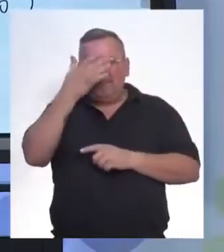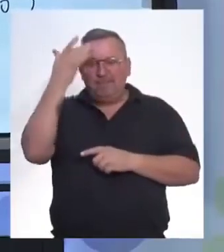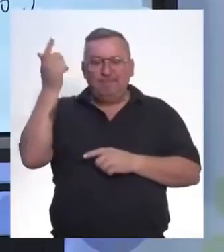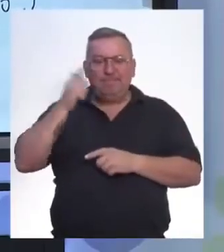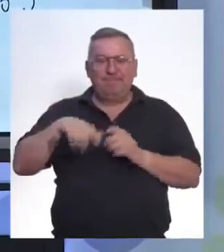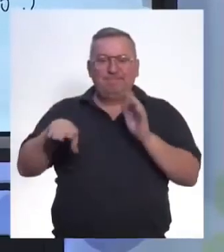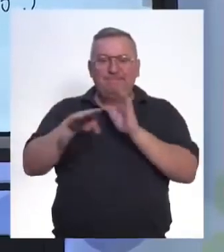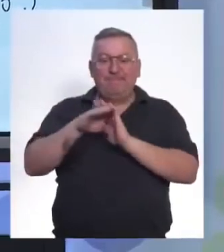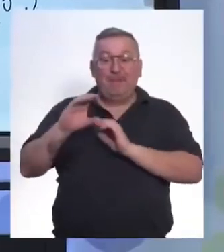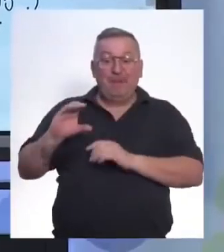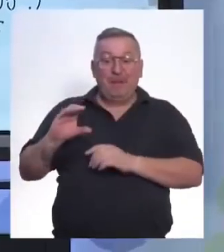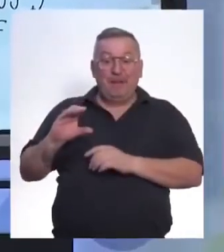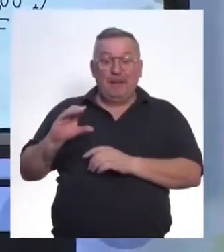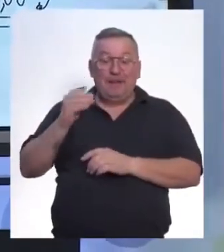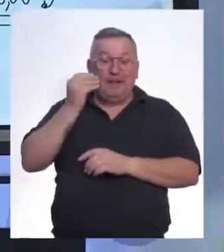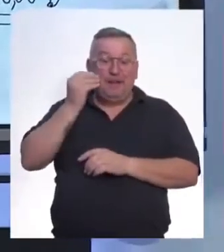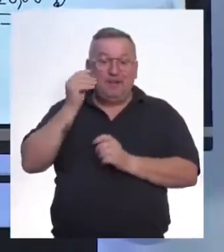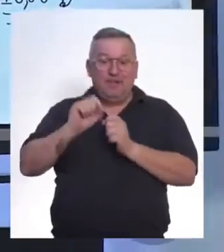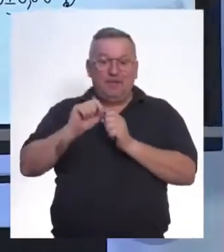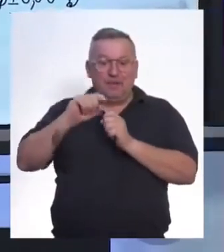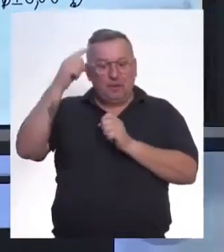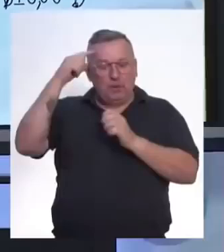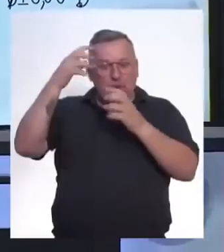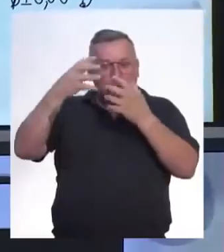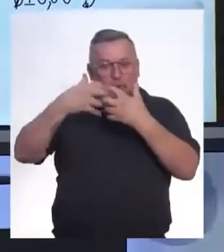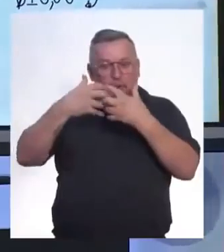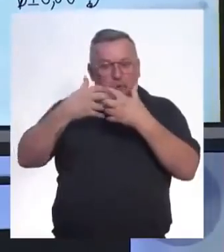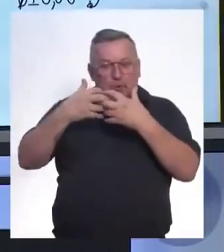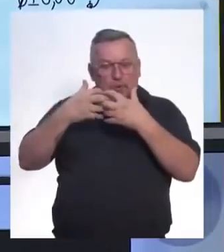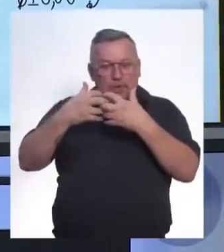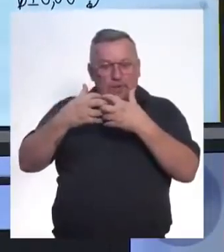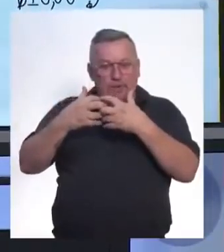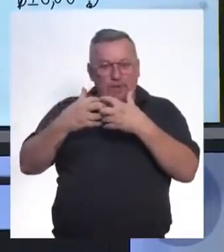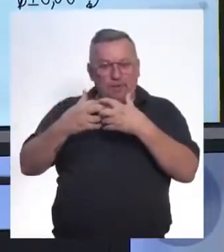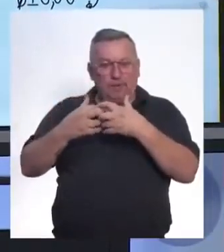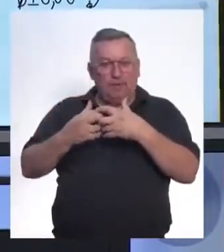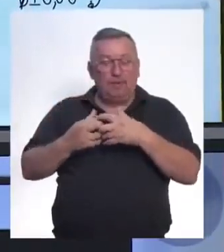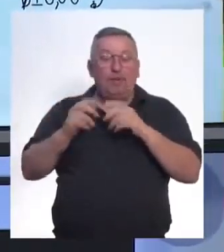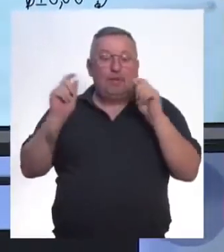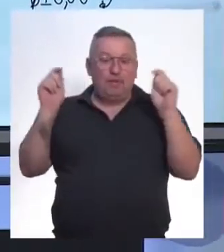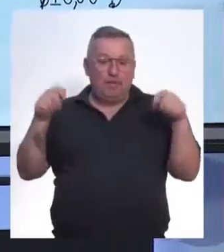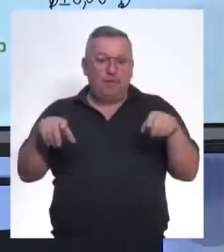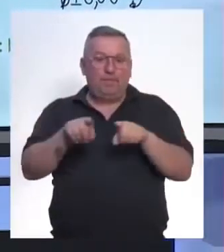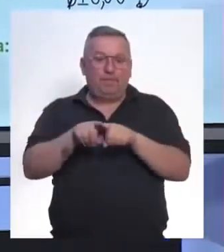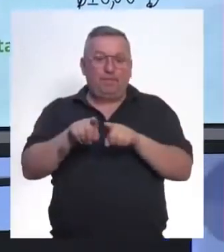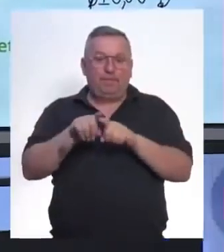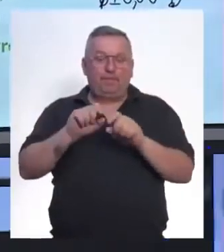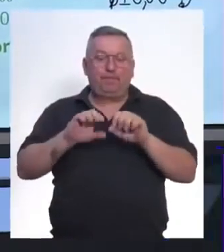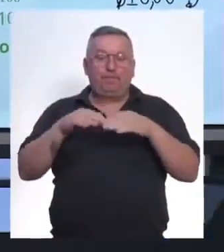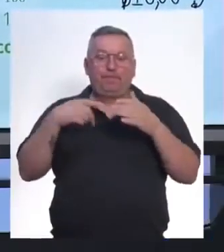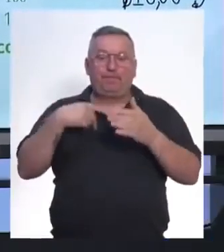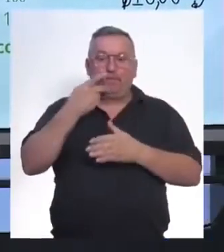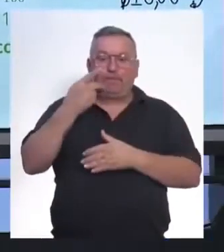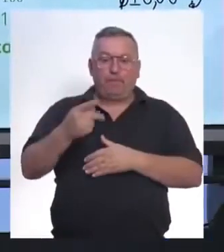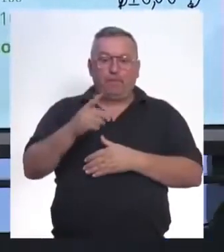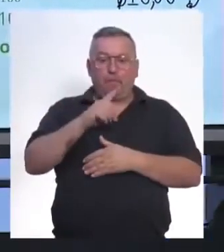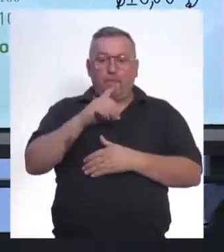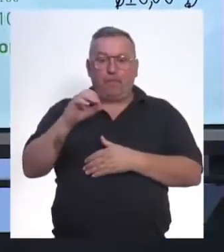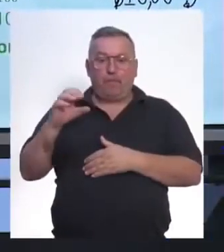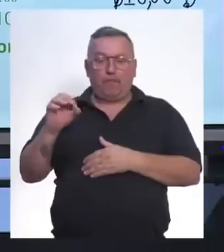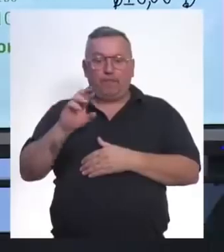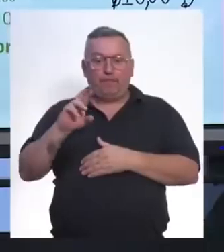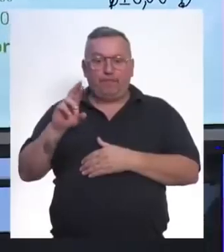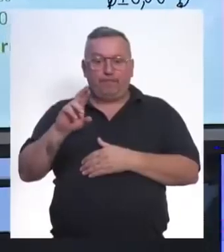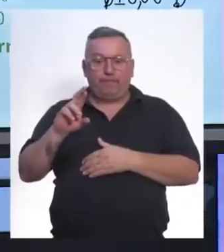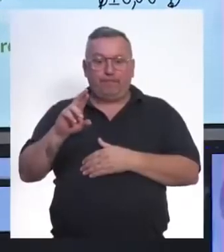aí na alternativa C tentou fazer esse cálculo mental. Tá? Pode ser Então, isso, tem sim. problema. Quando a gente fala em R$100, a gente